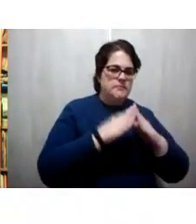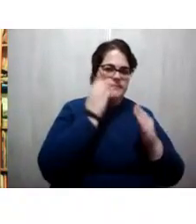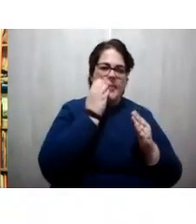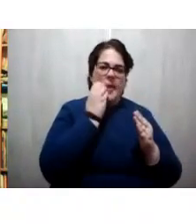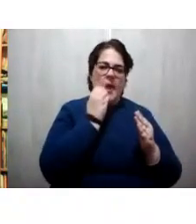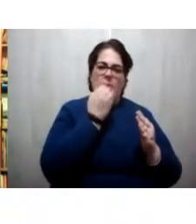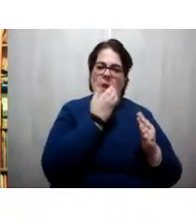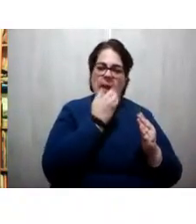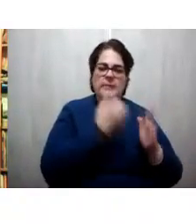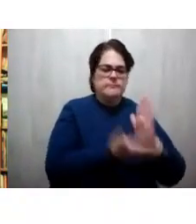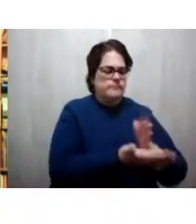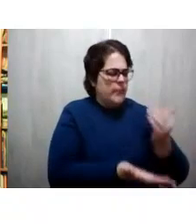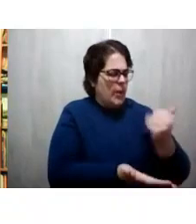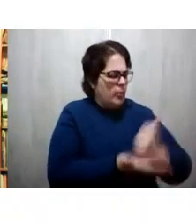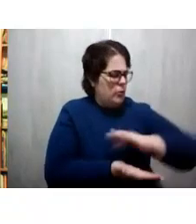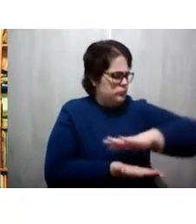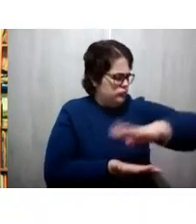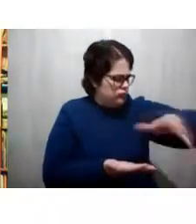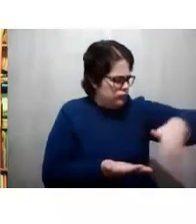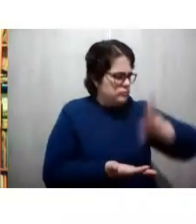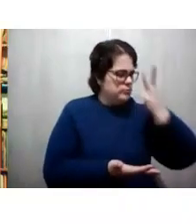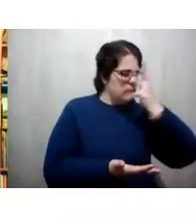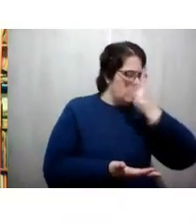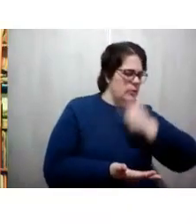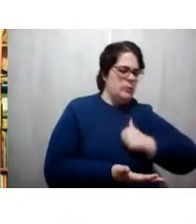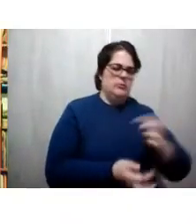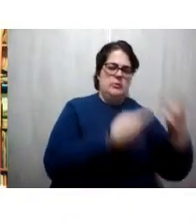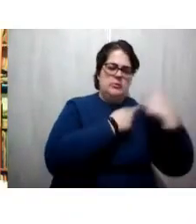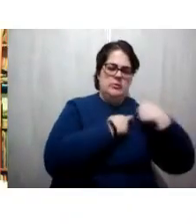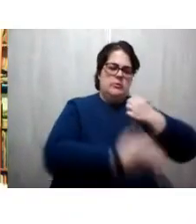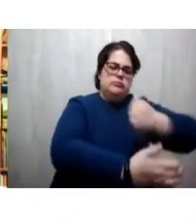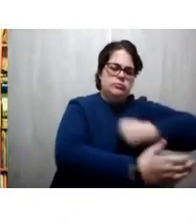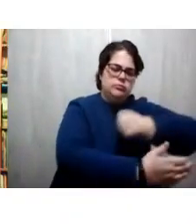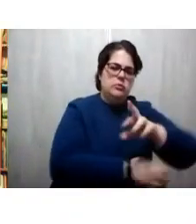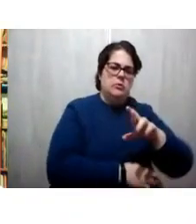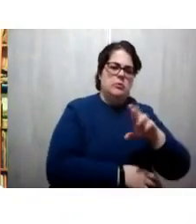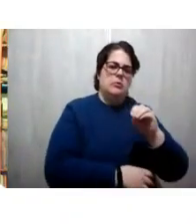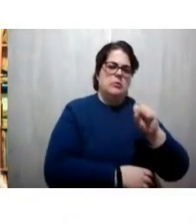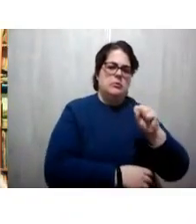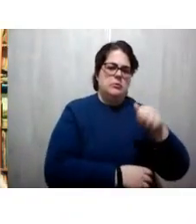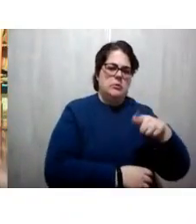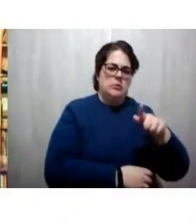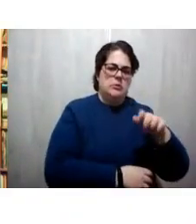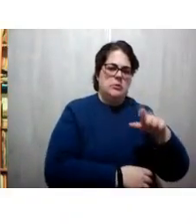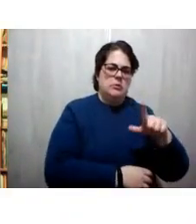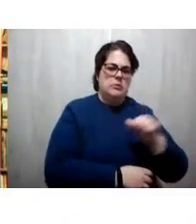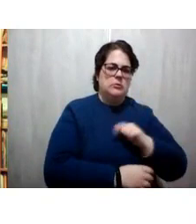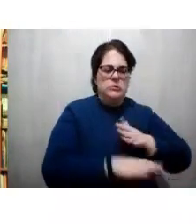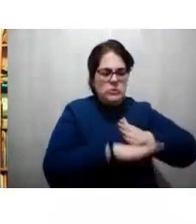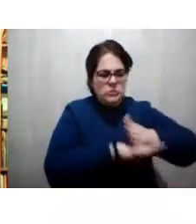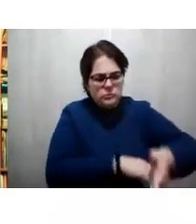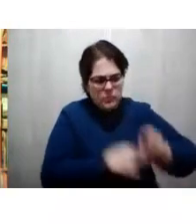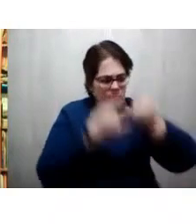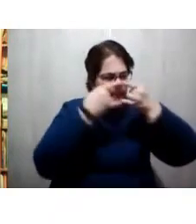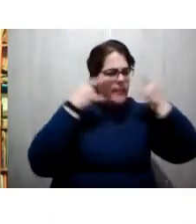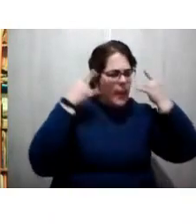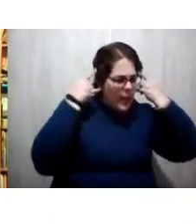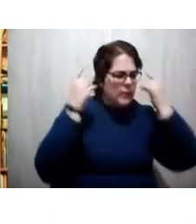de confetes, preparado pela Rosângela Fávaro, que já chegou na reunião de máscara, um